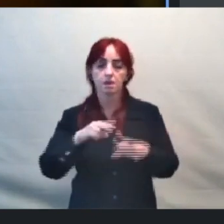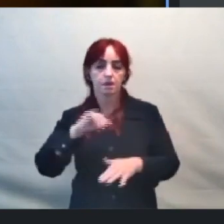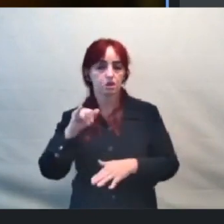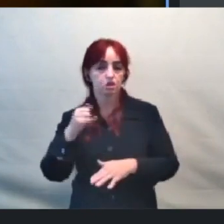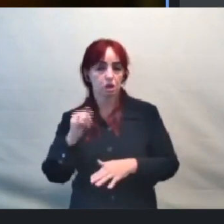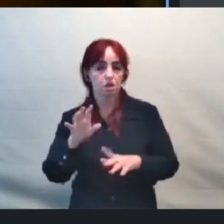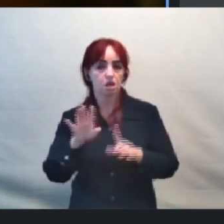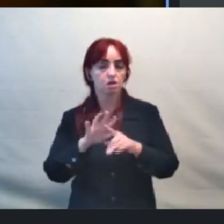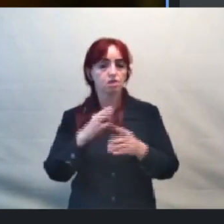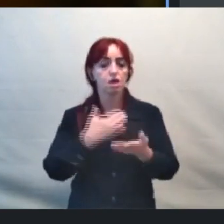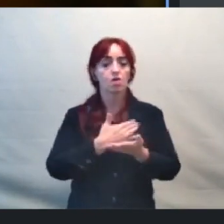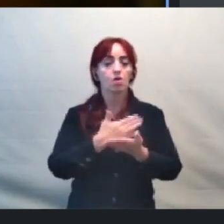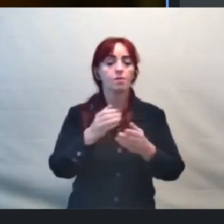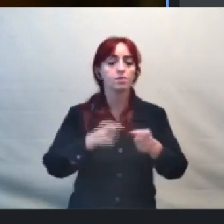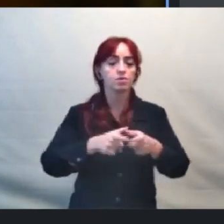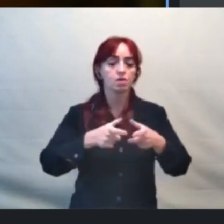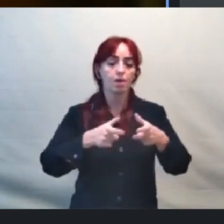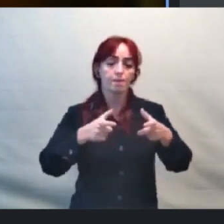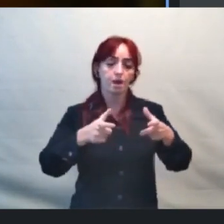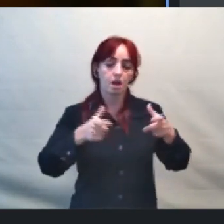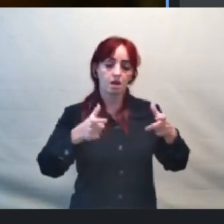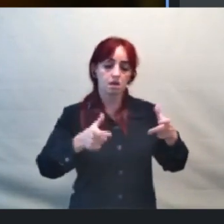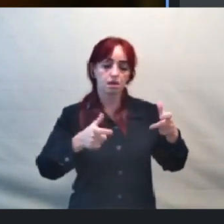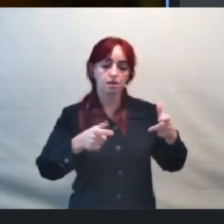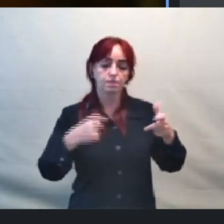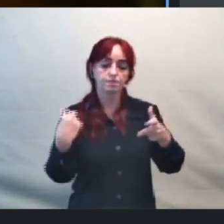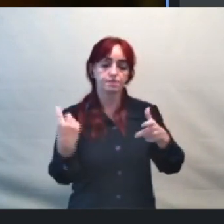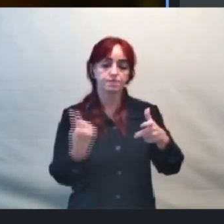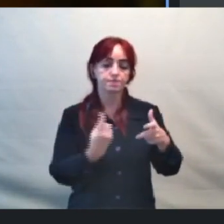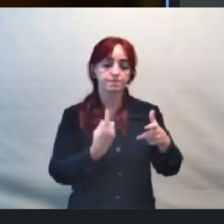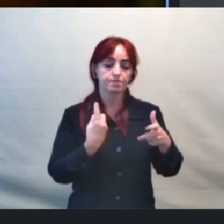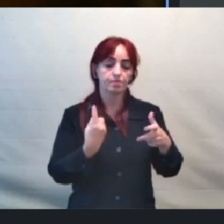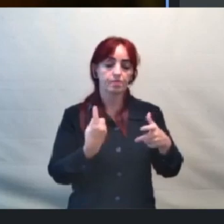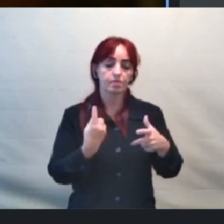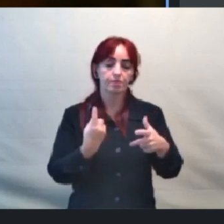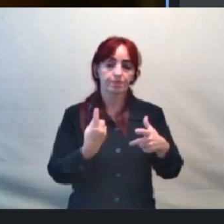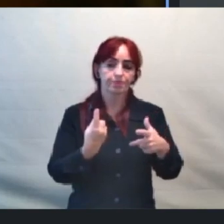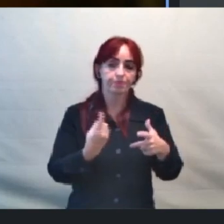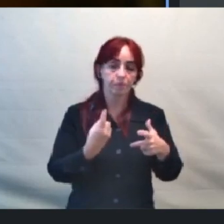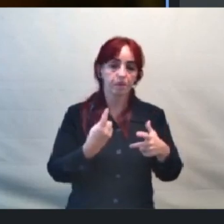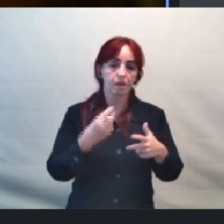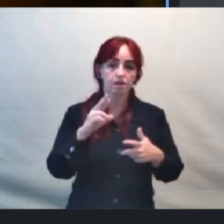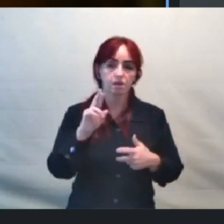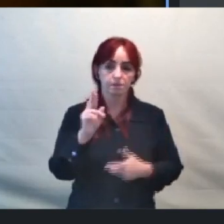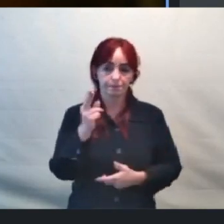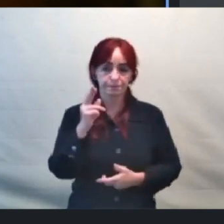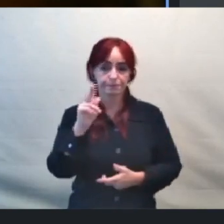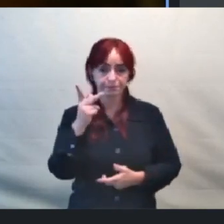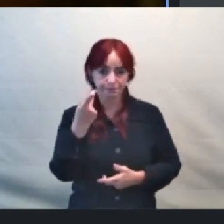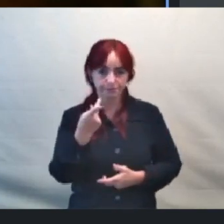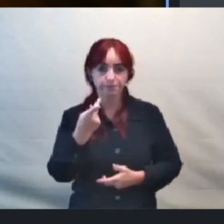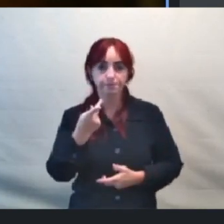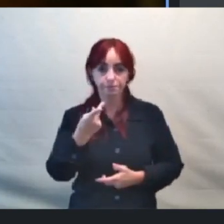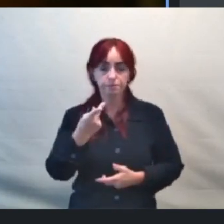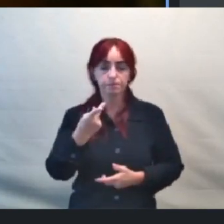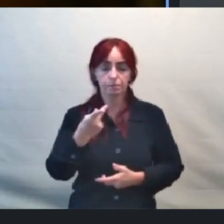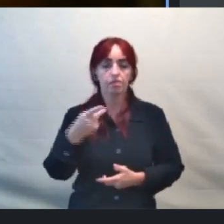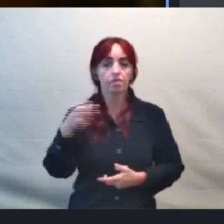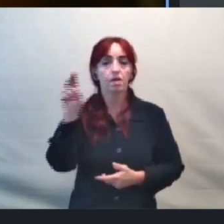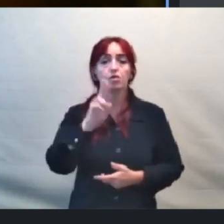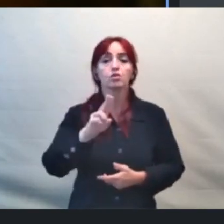com uma ampliação dos nossos de RH, né, nas nossas unidades de urgência e emergência, as